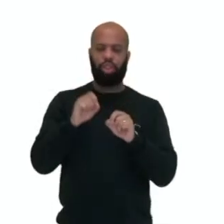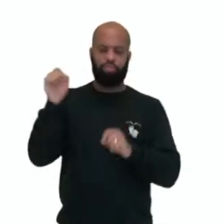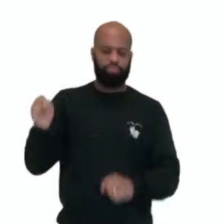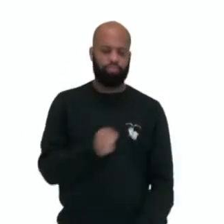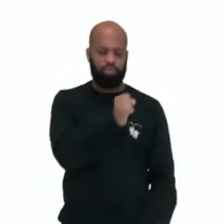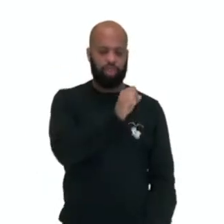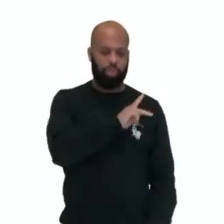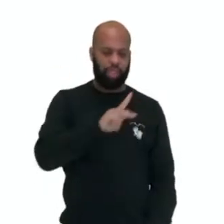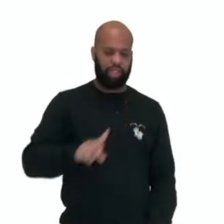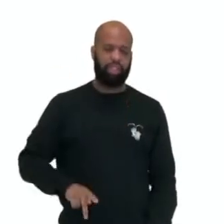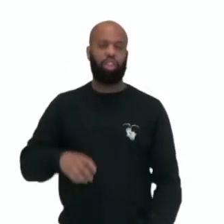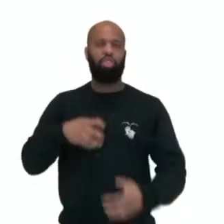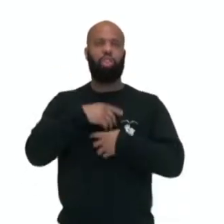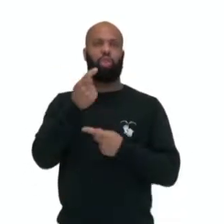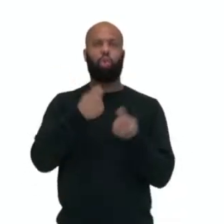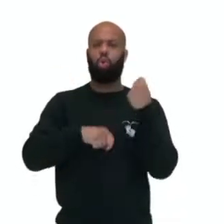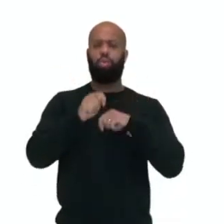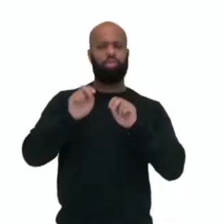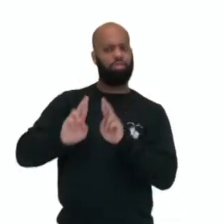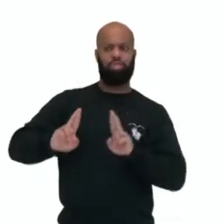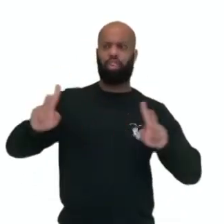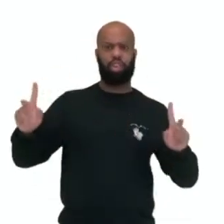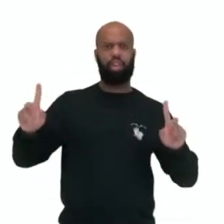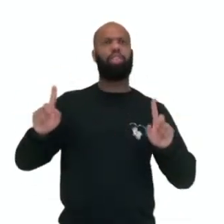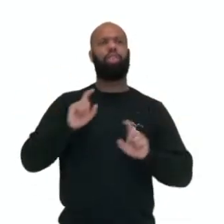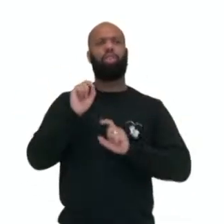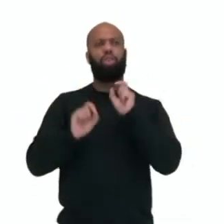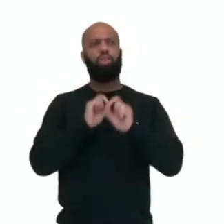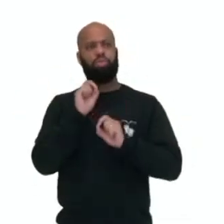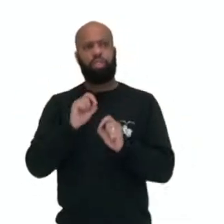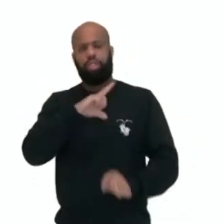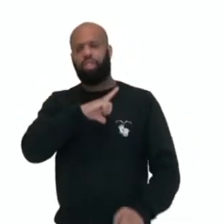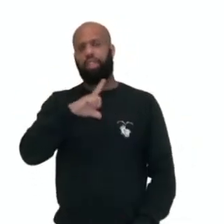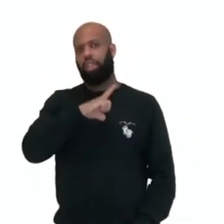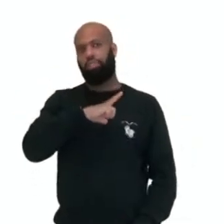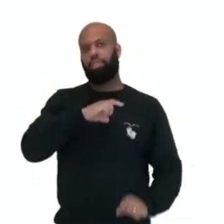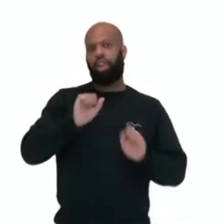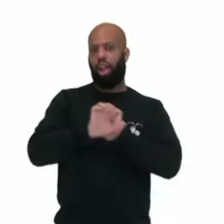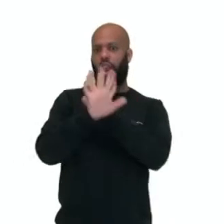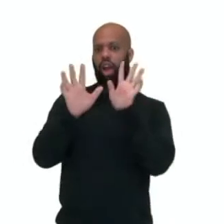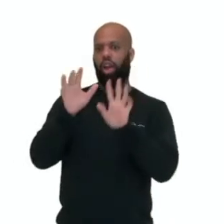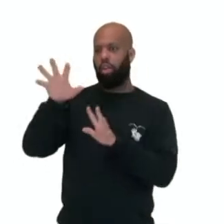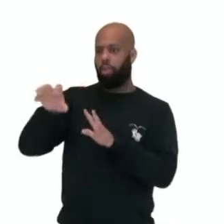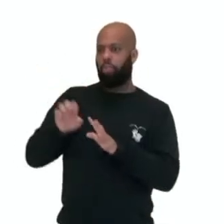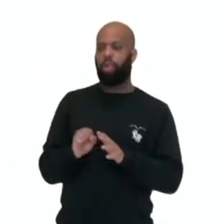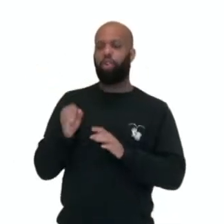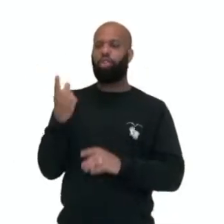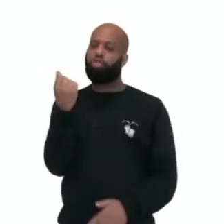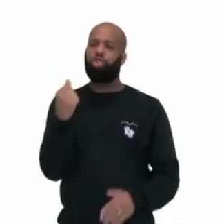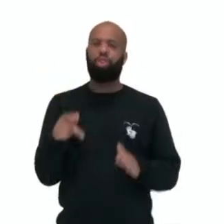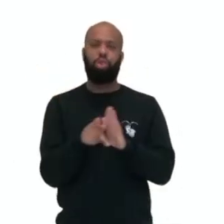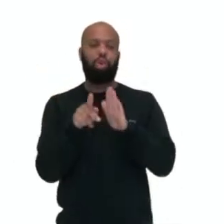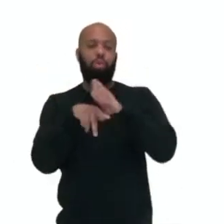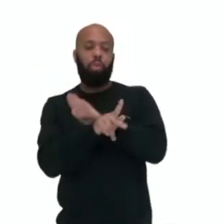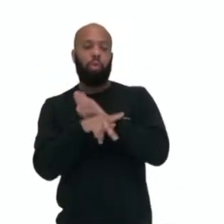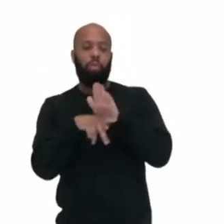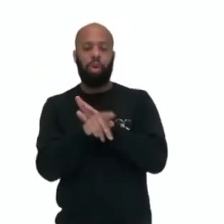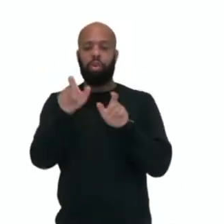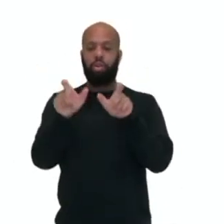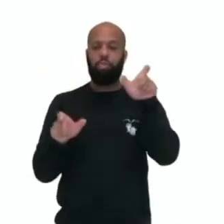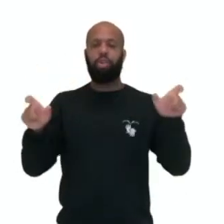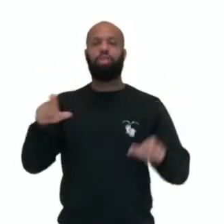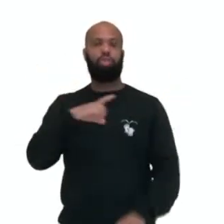medidas econômicas muito impopulares. O caso mais claro foi o confisco de grande parte